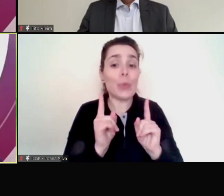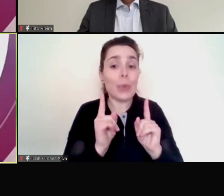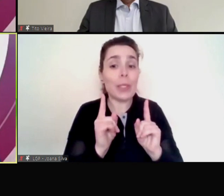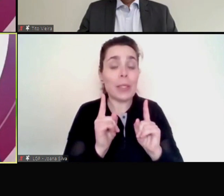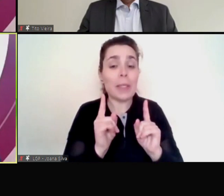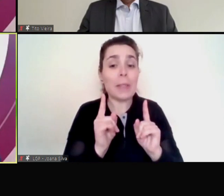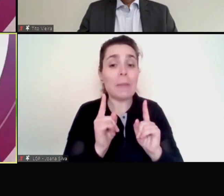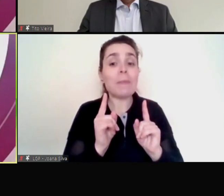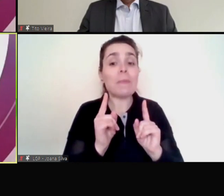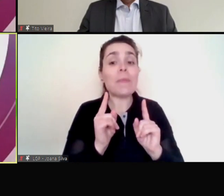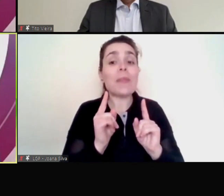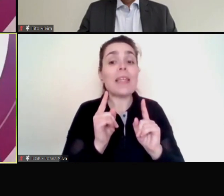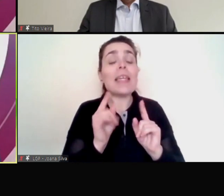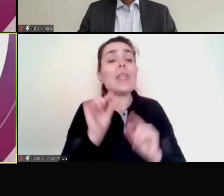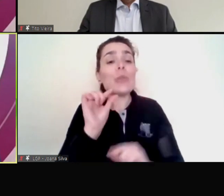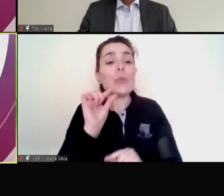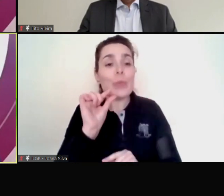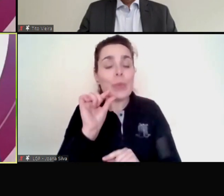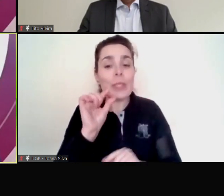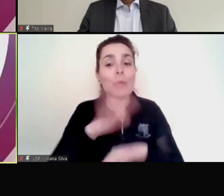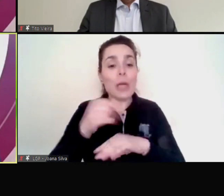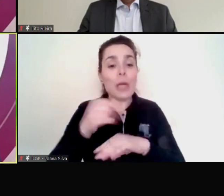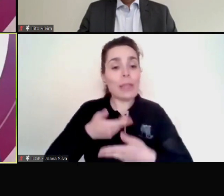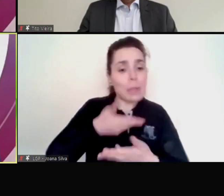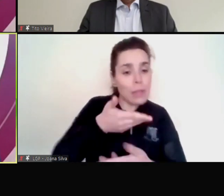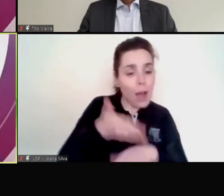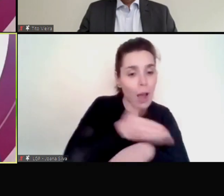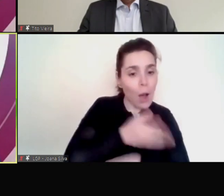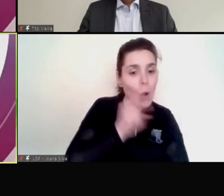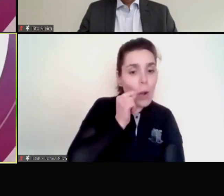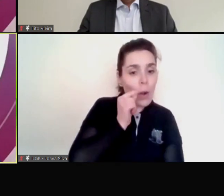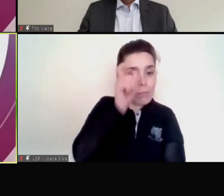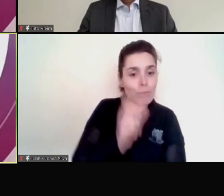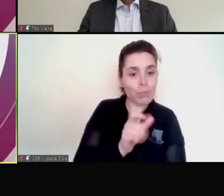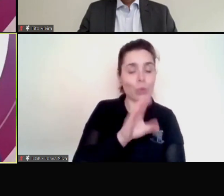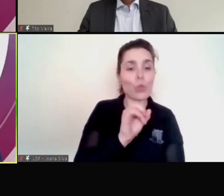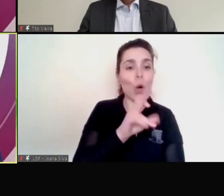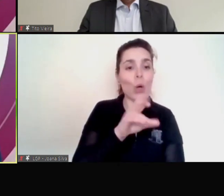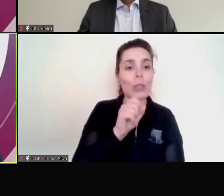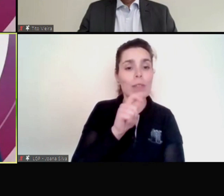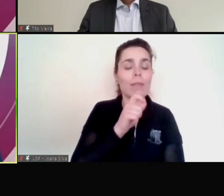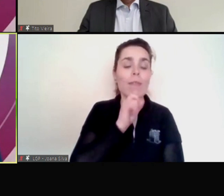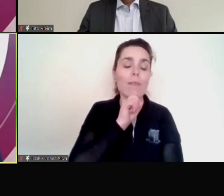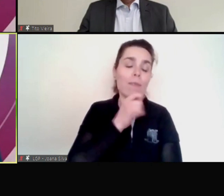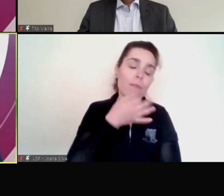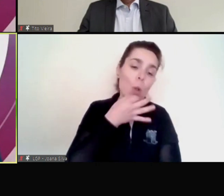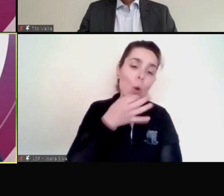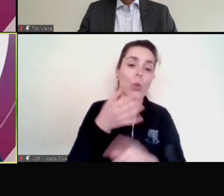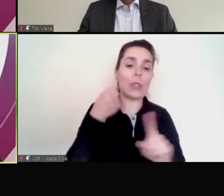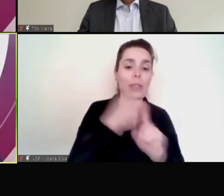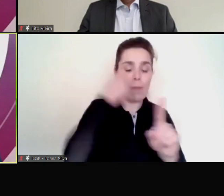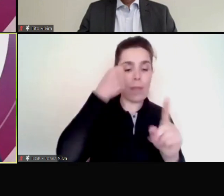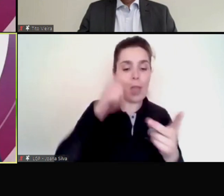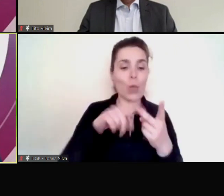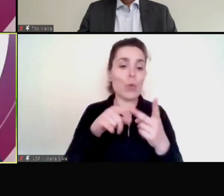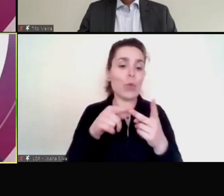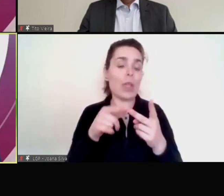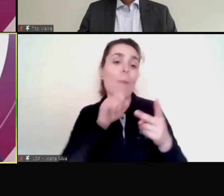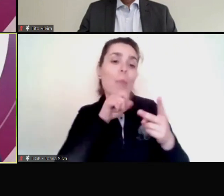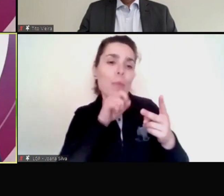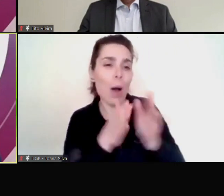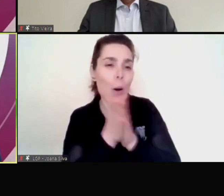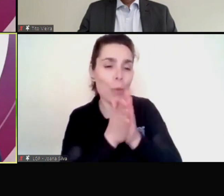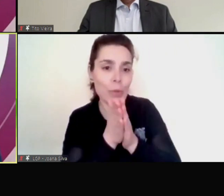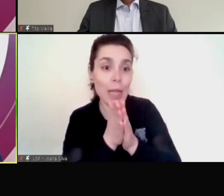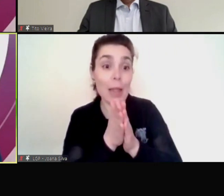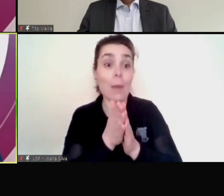seguindo ali, um bocadinho da apresentação do Jorge, que falava em desafios e em oportunidades. eu gostava de referir que para as entidades